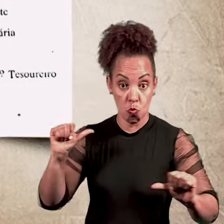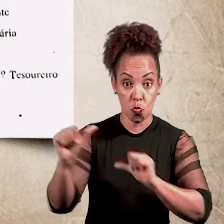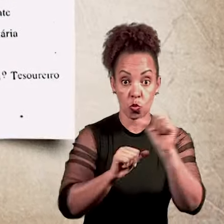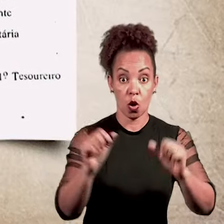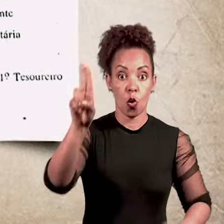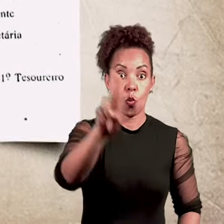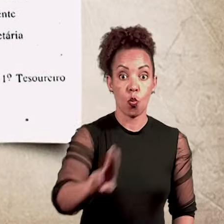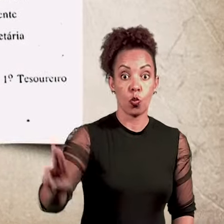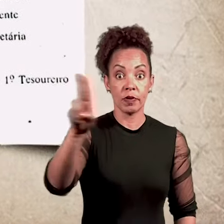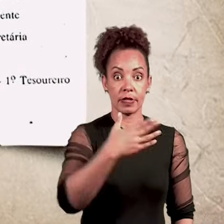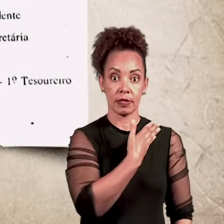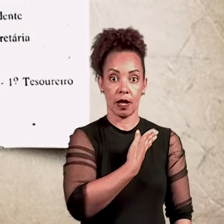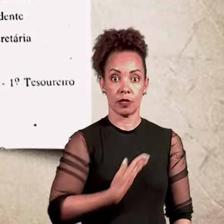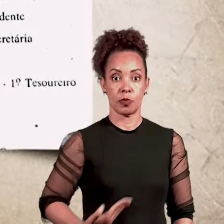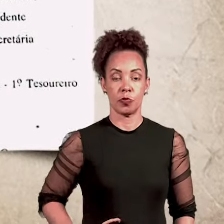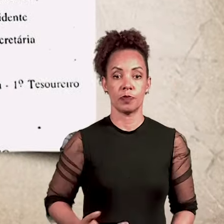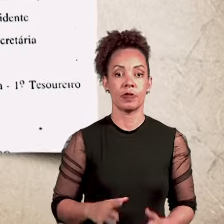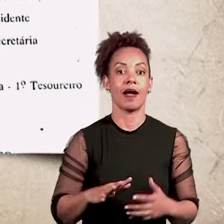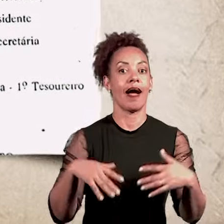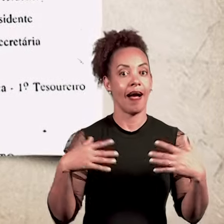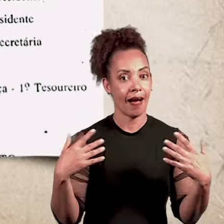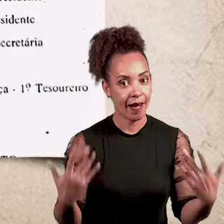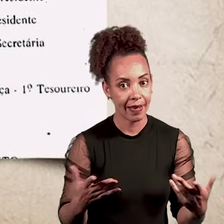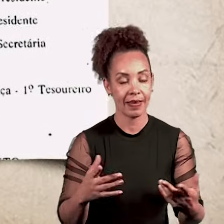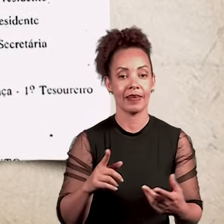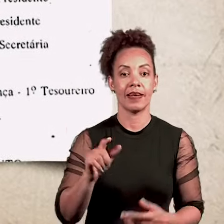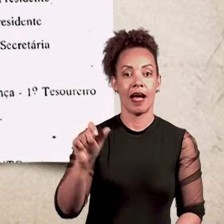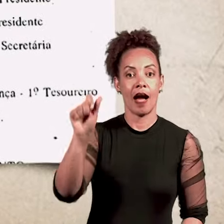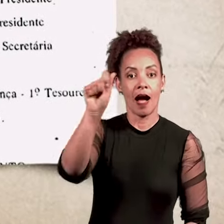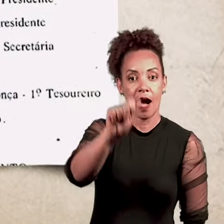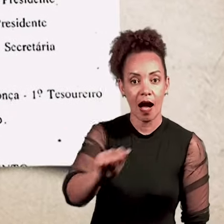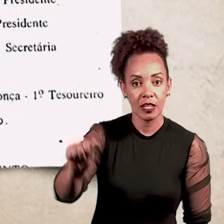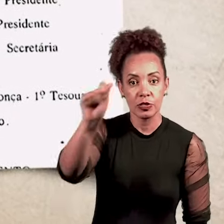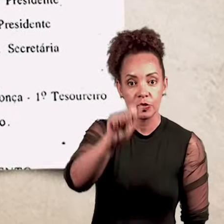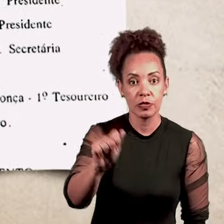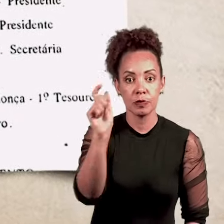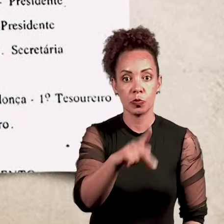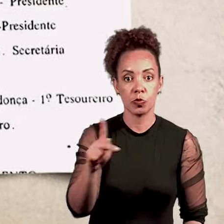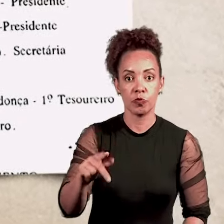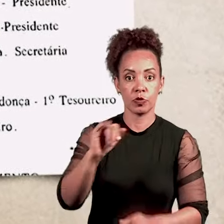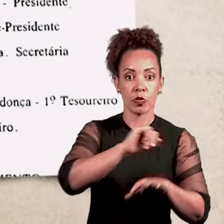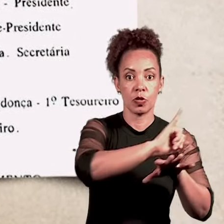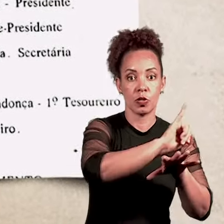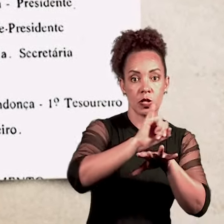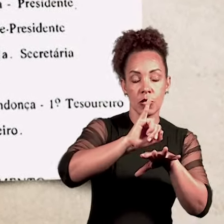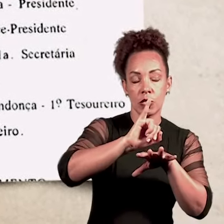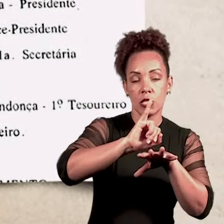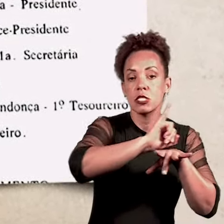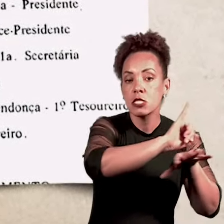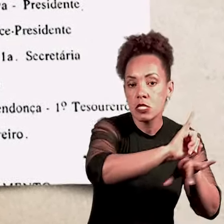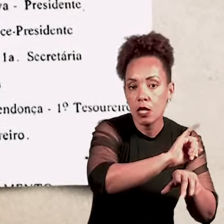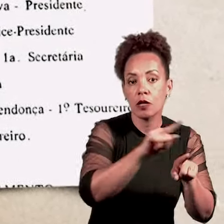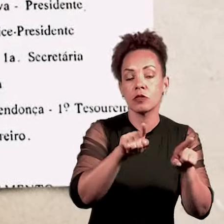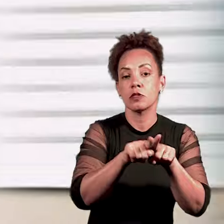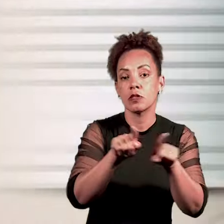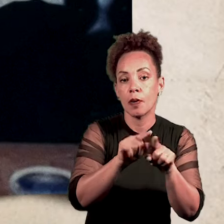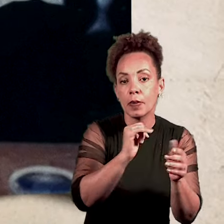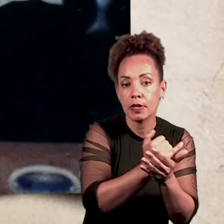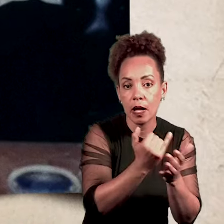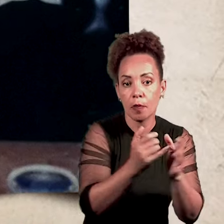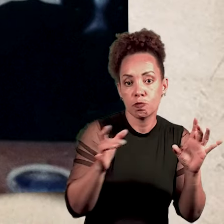A Associação de Professores de Ilhéus e Itabuna, a PRUNE, foi dirigida